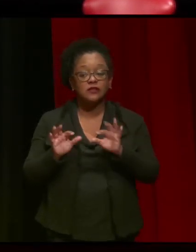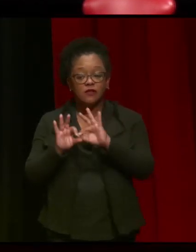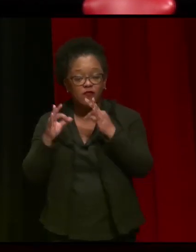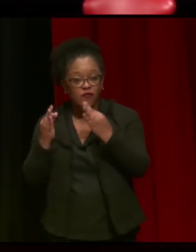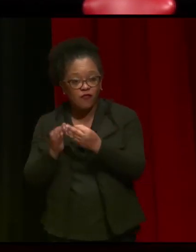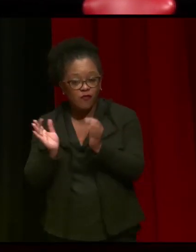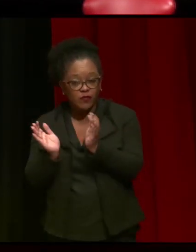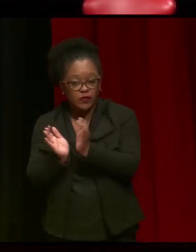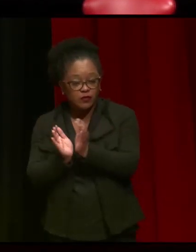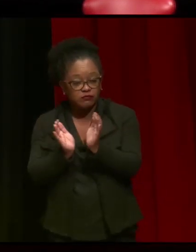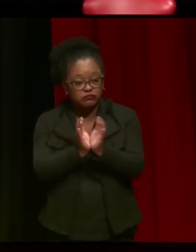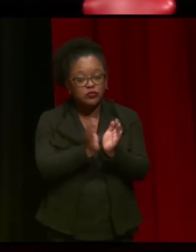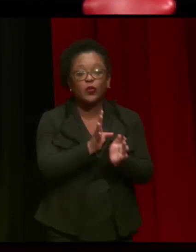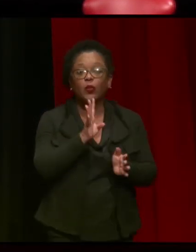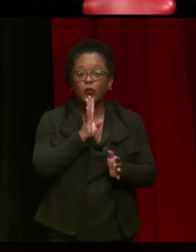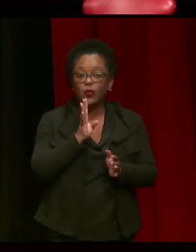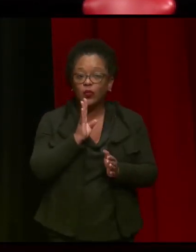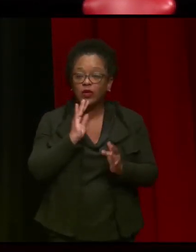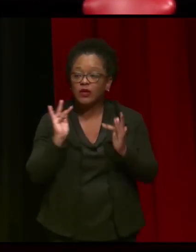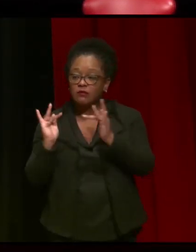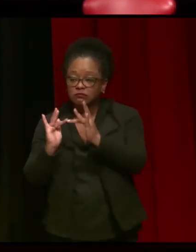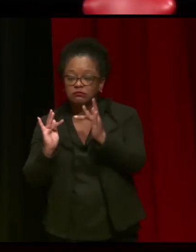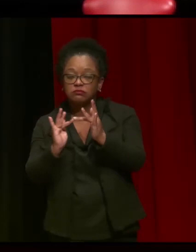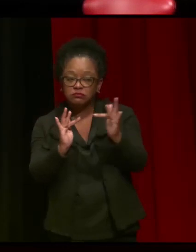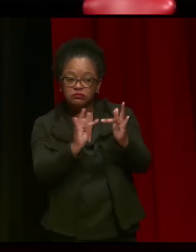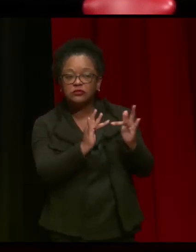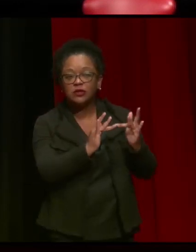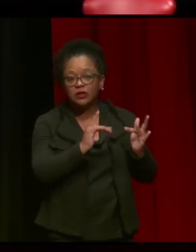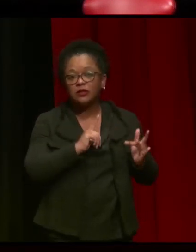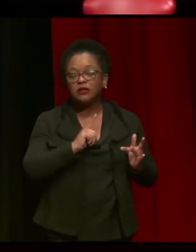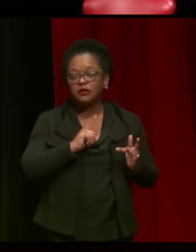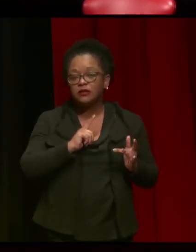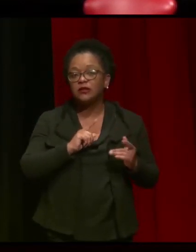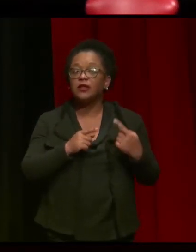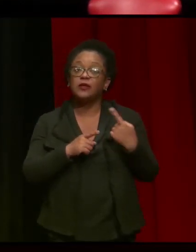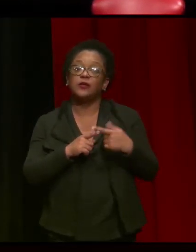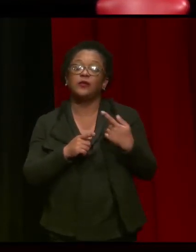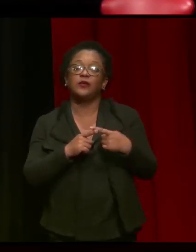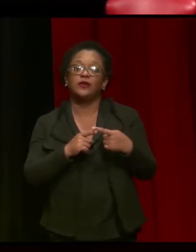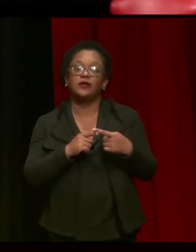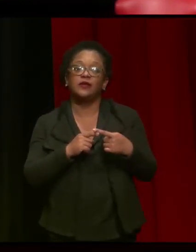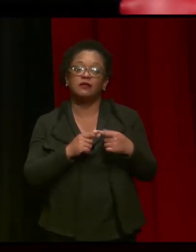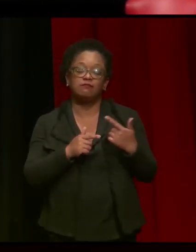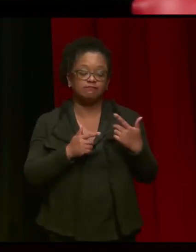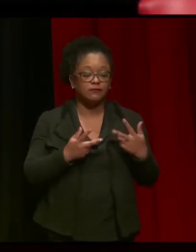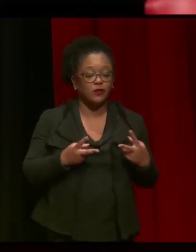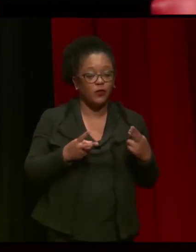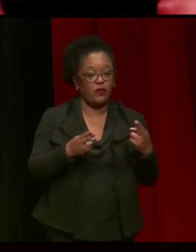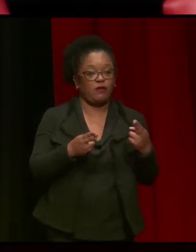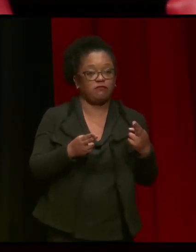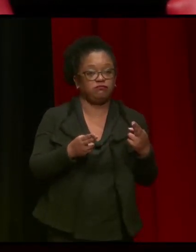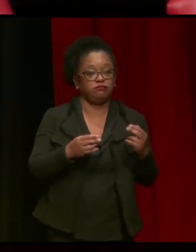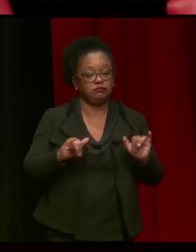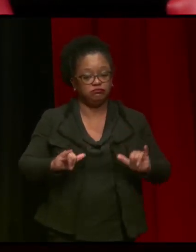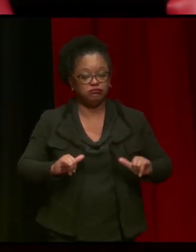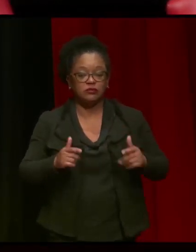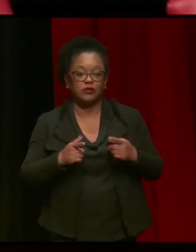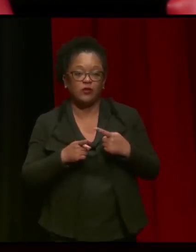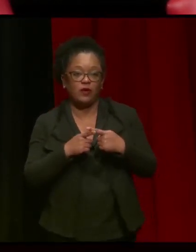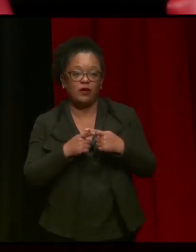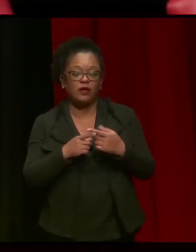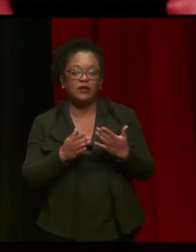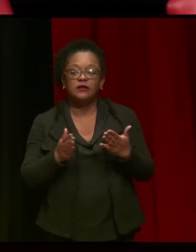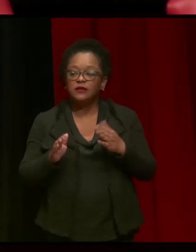não é verdade? Pais que têm filhos com deficiência conhecem outros pais, porque eles têm o mesmo problema. Então, de repente, fala...